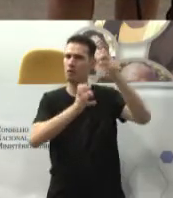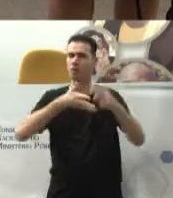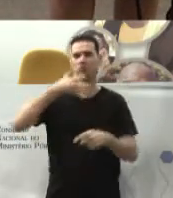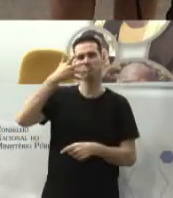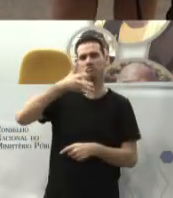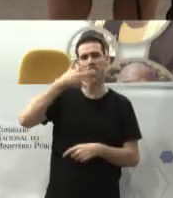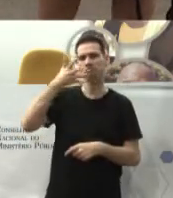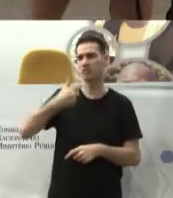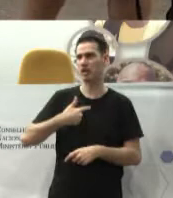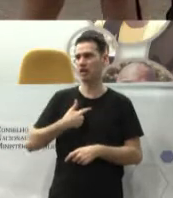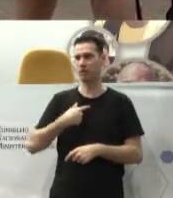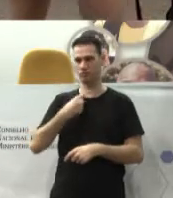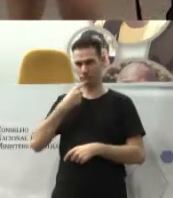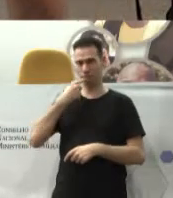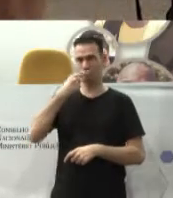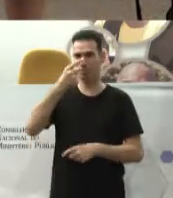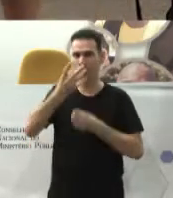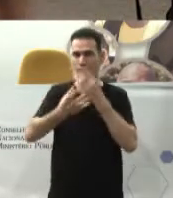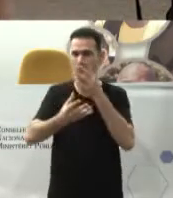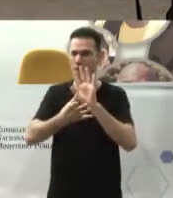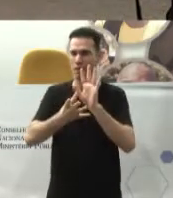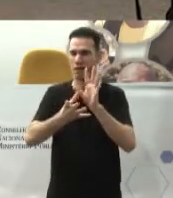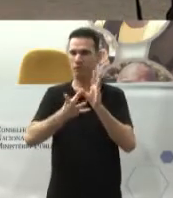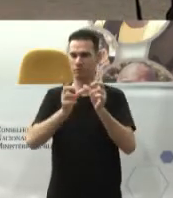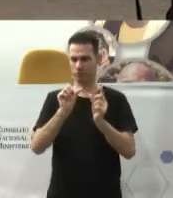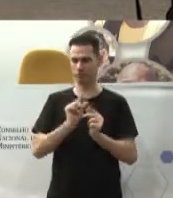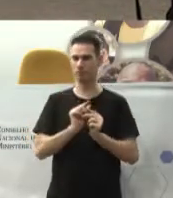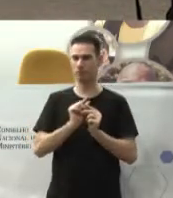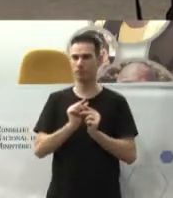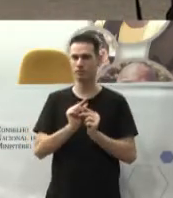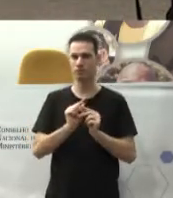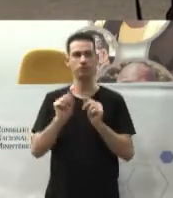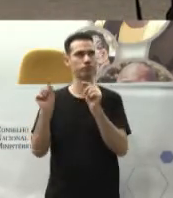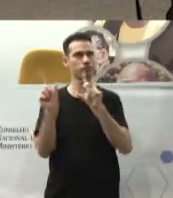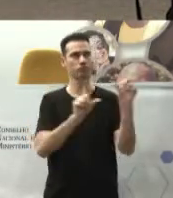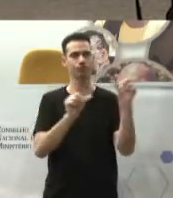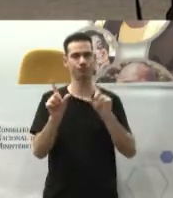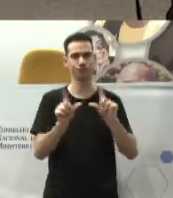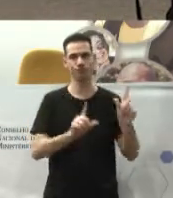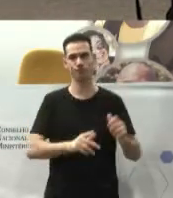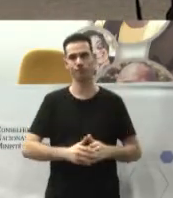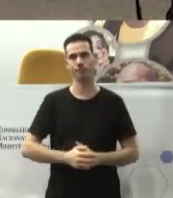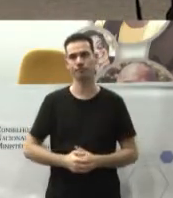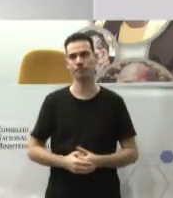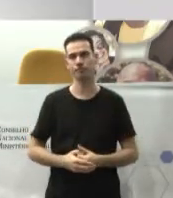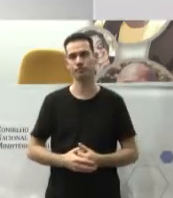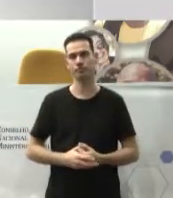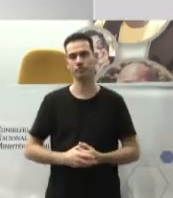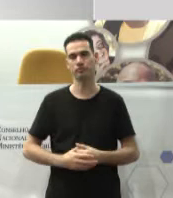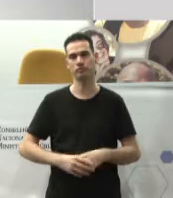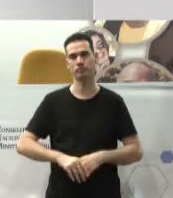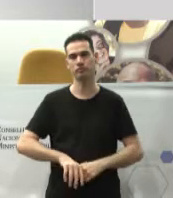palestra e que eu não vou me alongar de falar sobre elas. Passemos aqui.